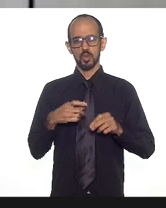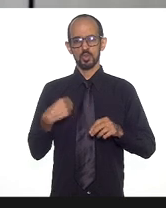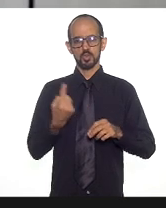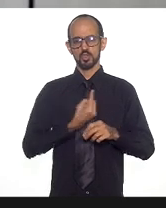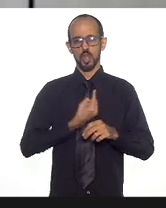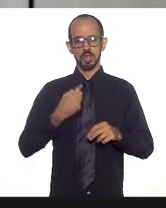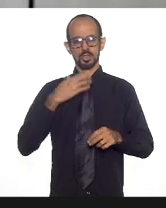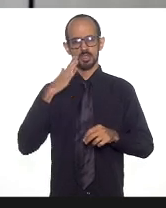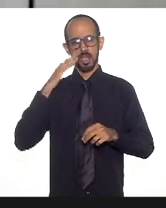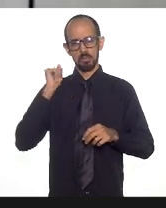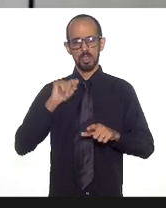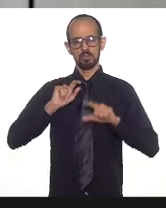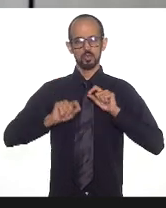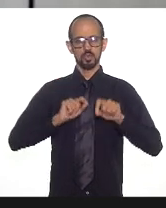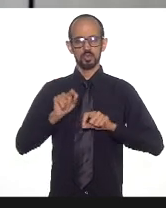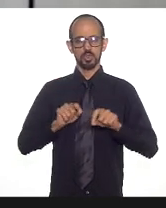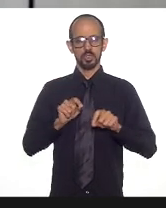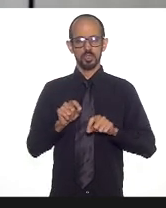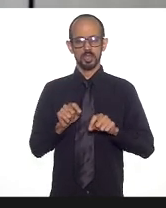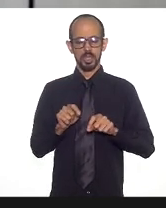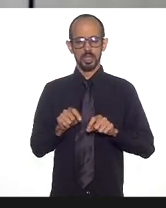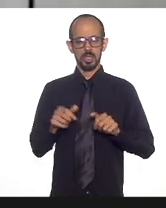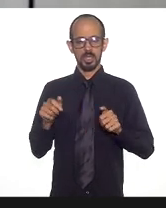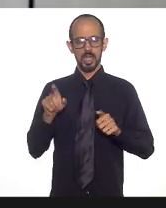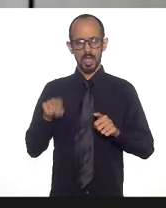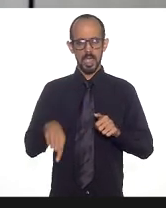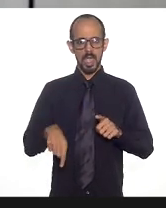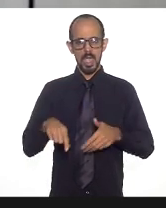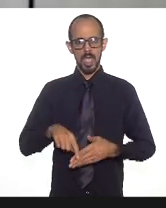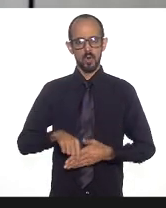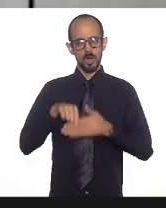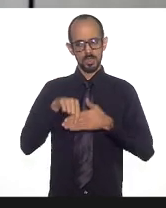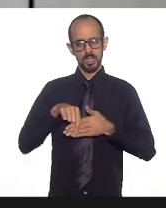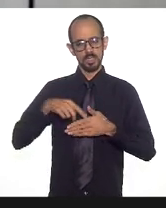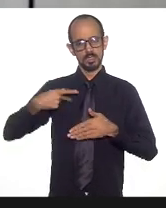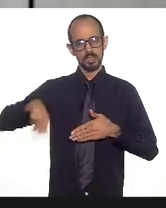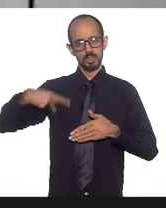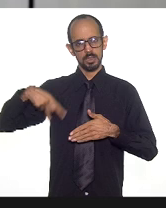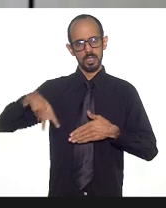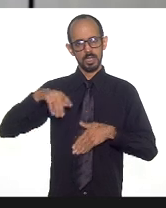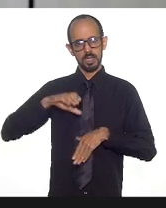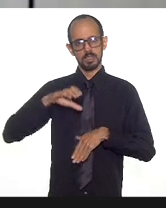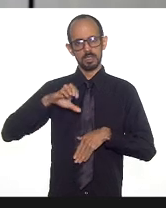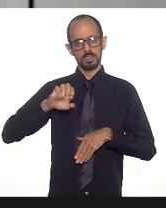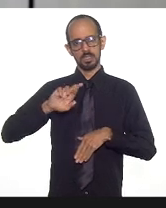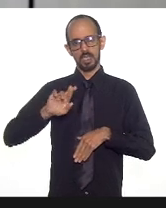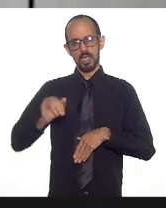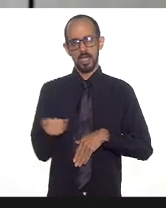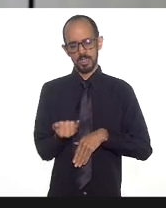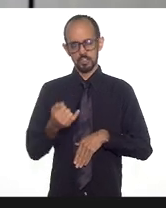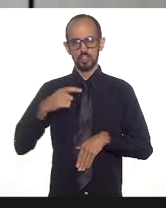que sob suas mãos, a CCERJ tem condições de